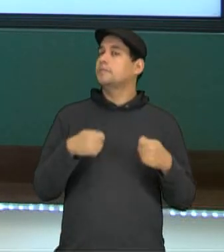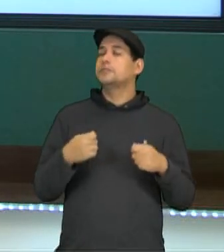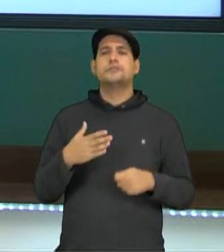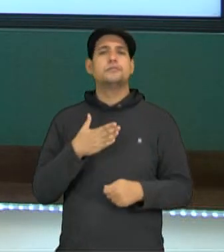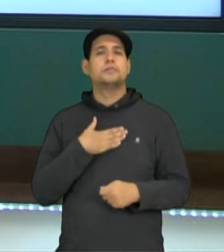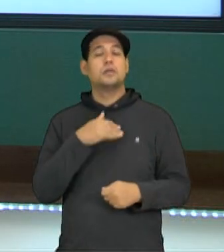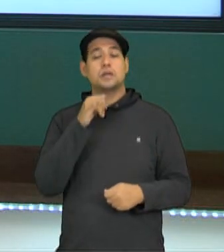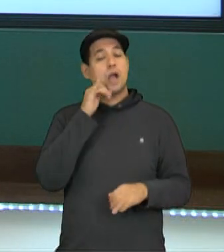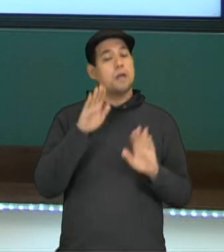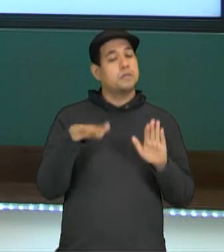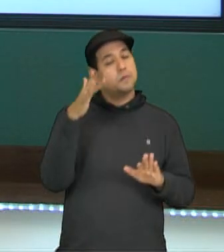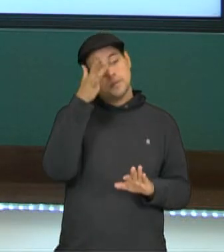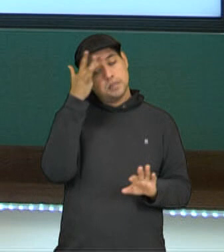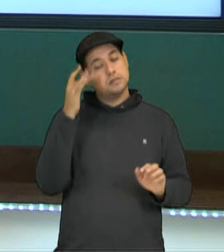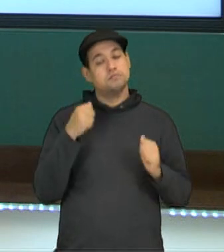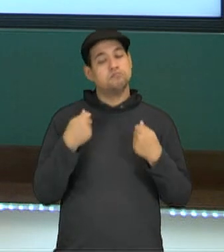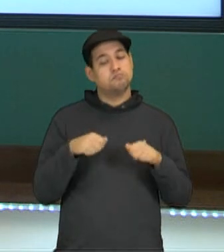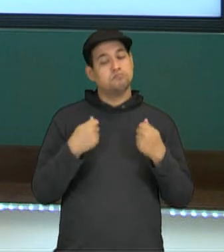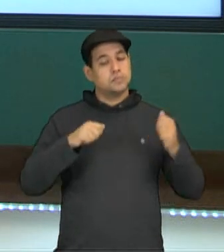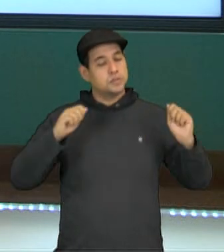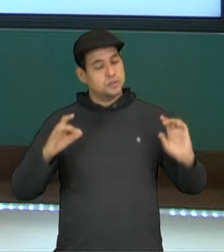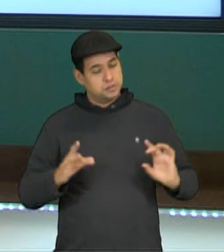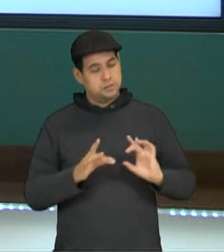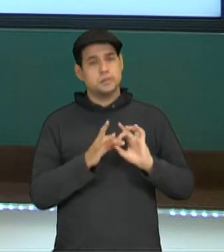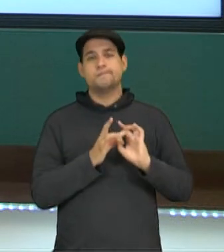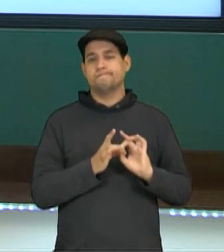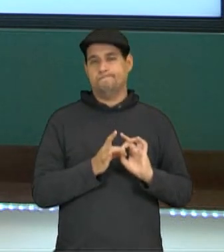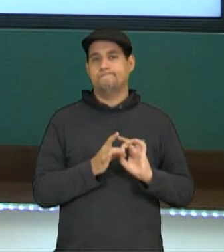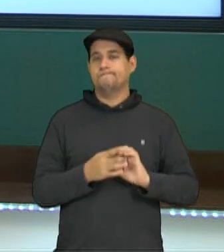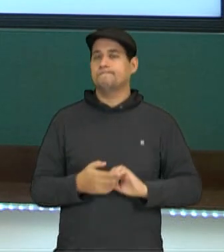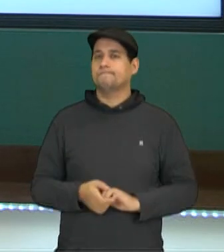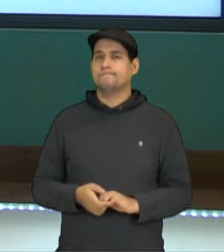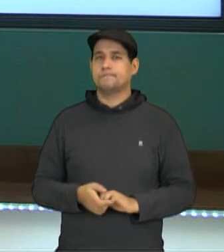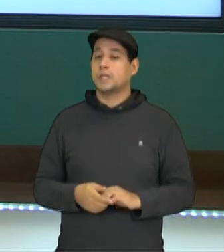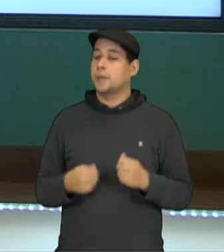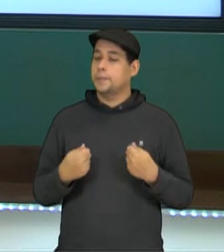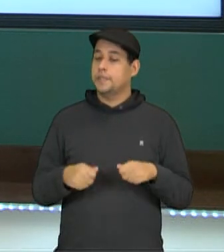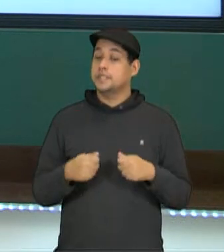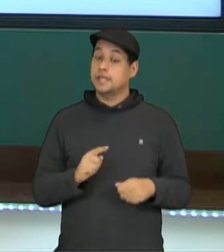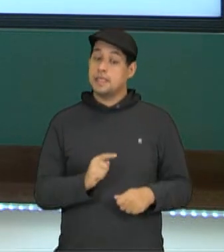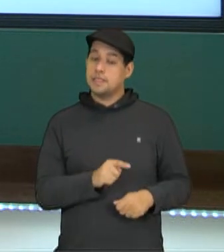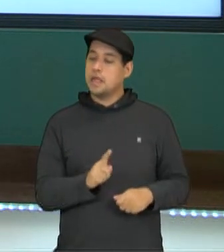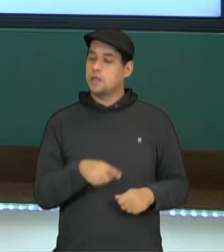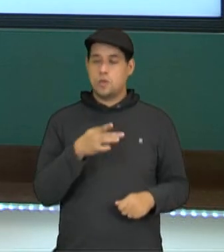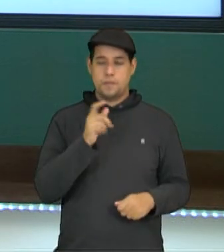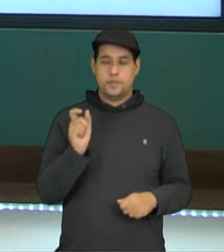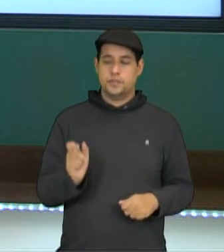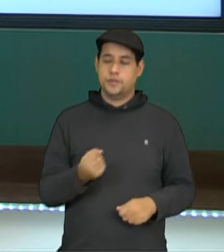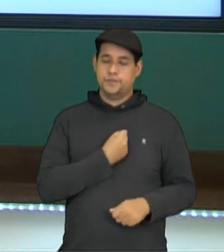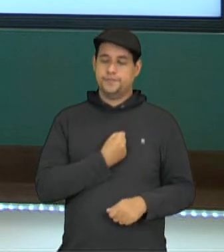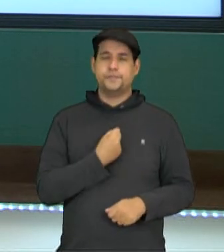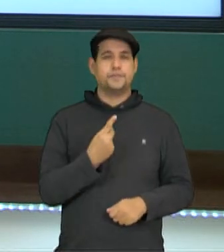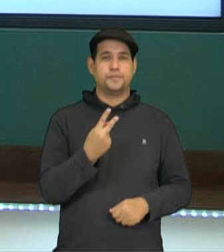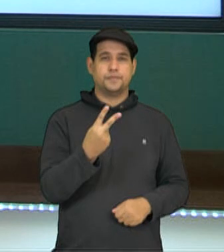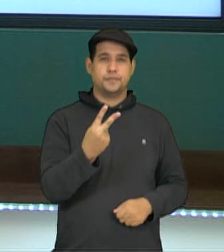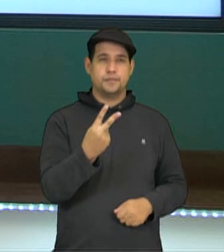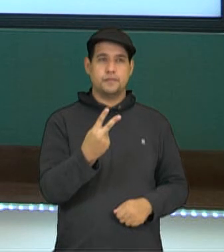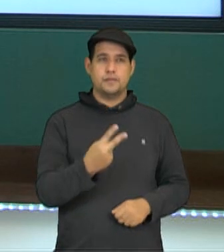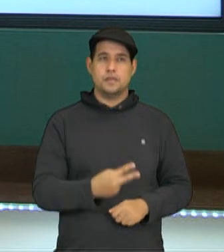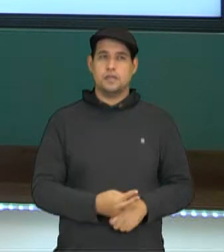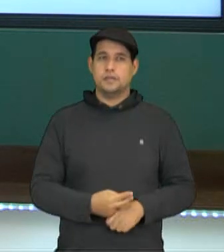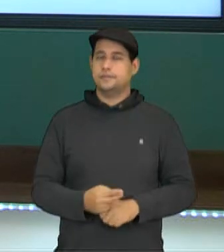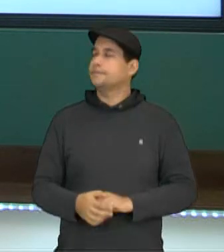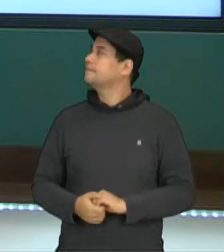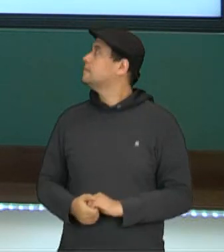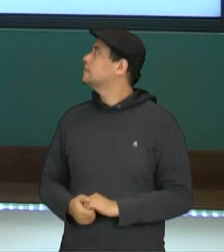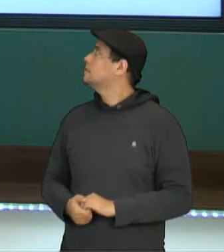uma pessoa depende dele ou dela, né? Mesmo assim, não de uma outra pessoa. E a número 2. The text